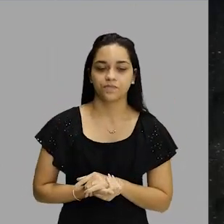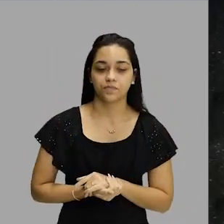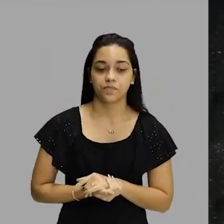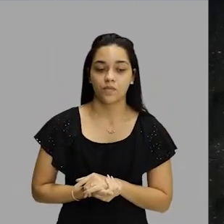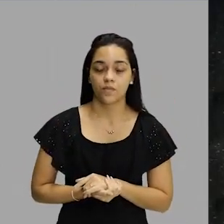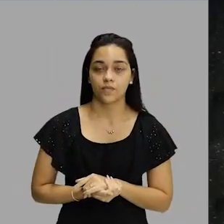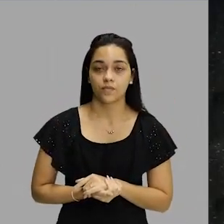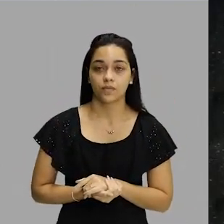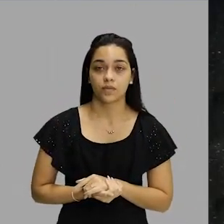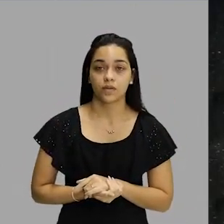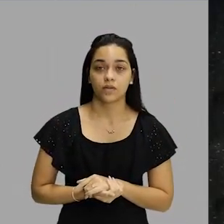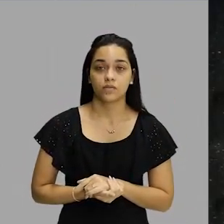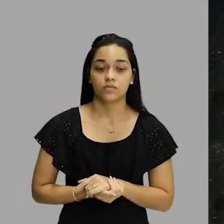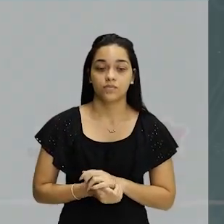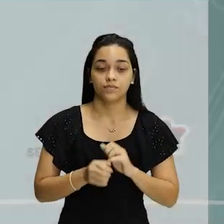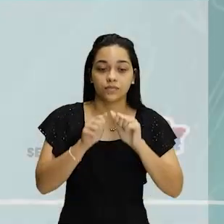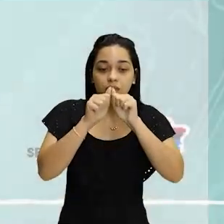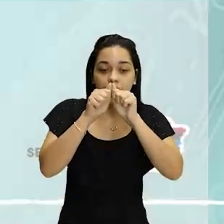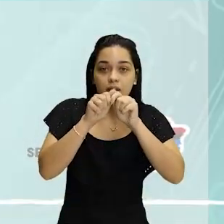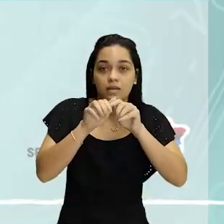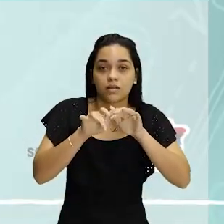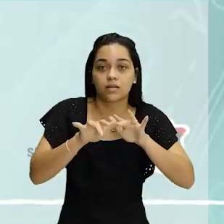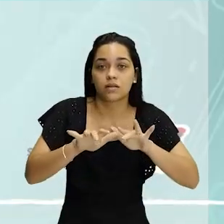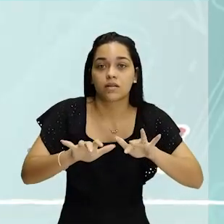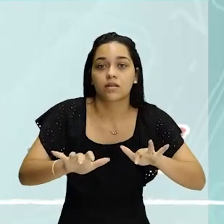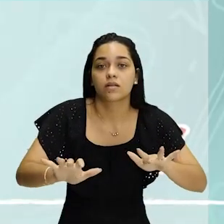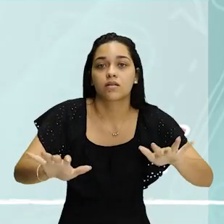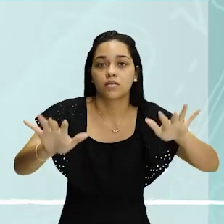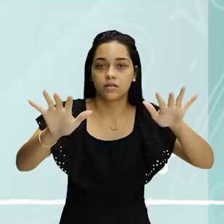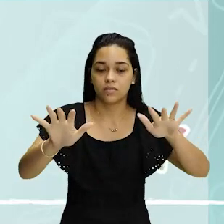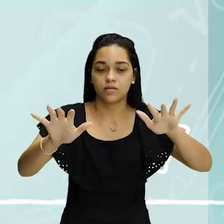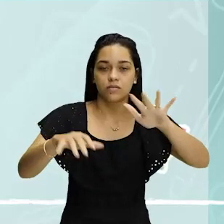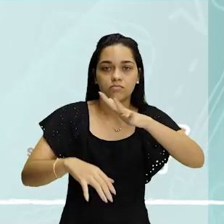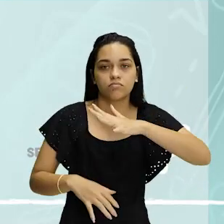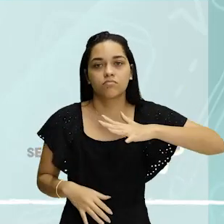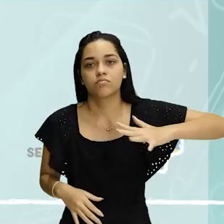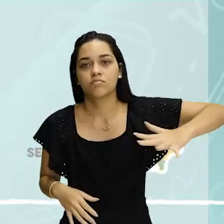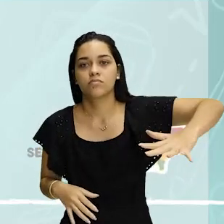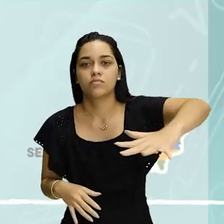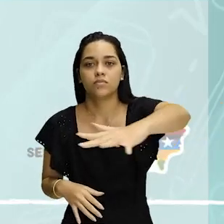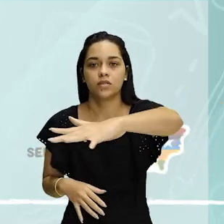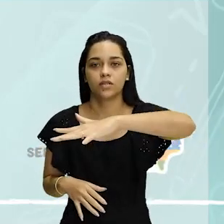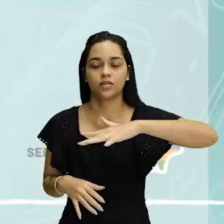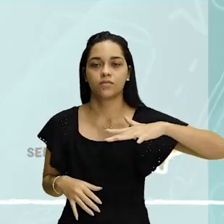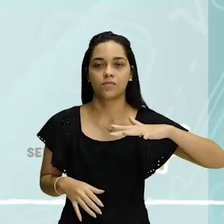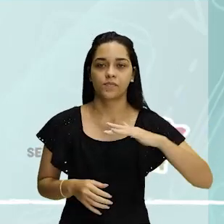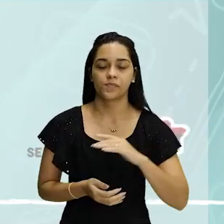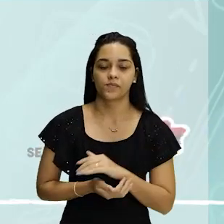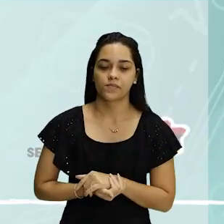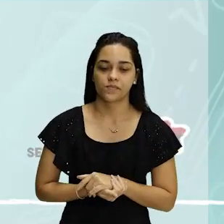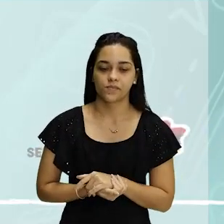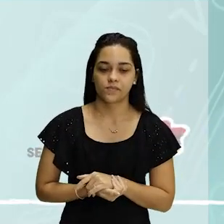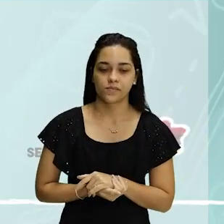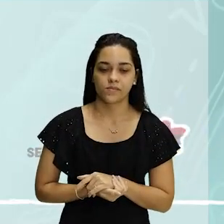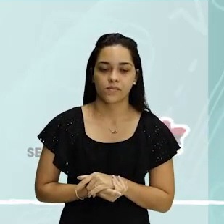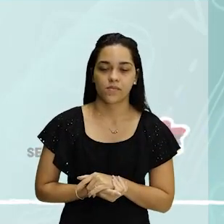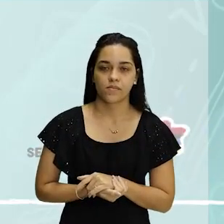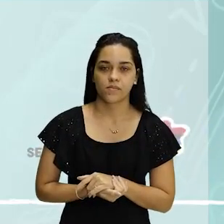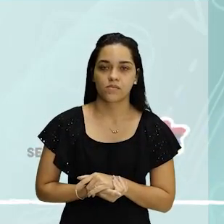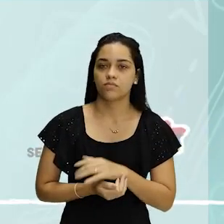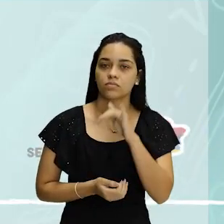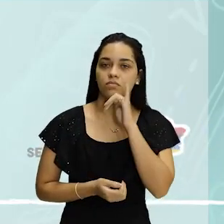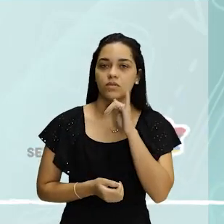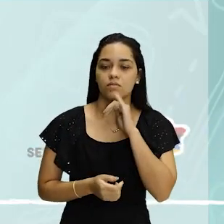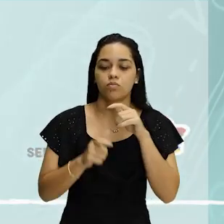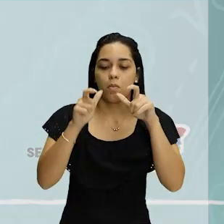Bem, surto vai ser quando ocorre um aumento no número de casos de uma doença em uma região específica,